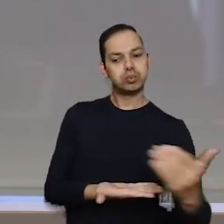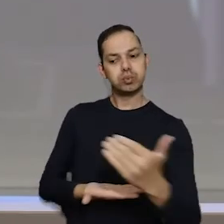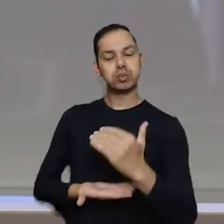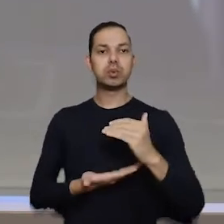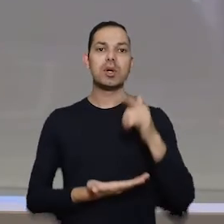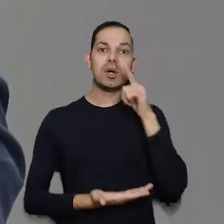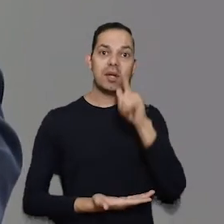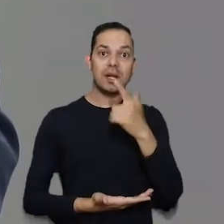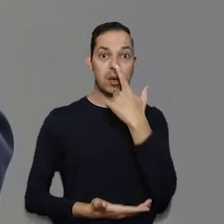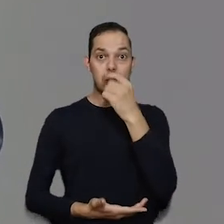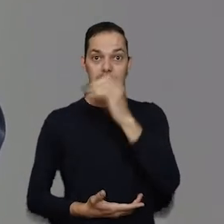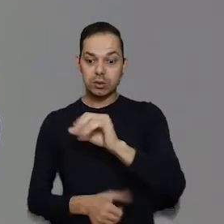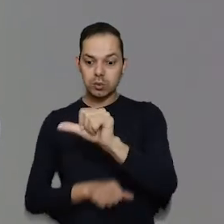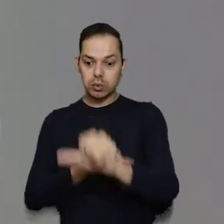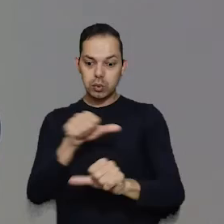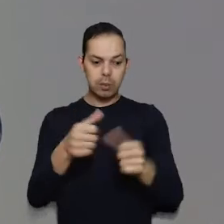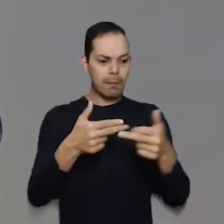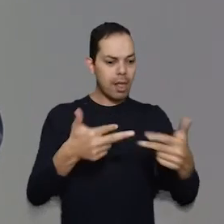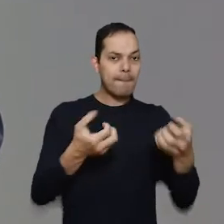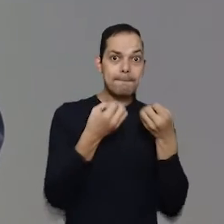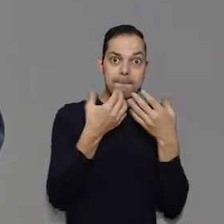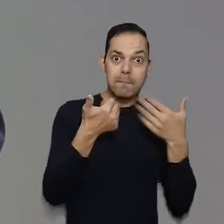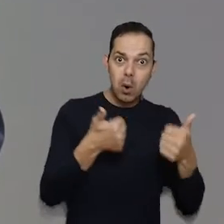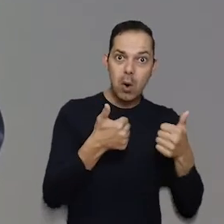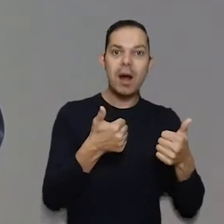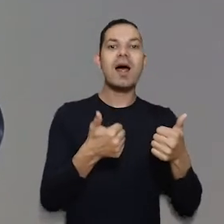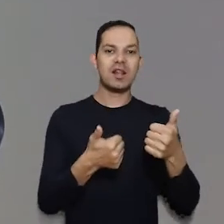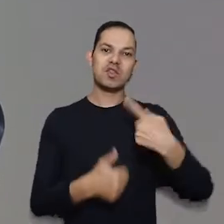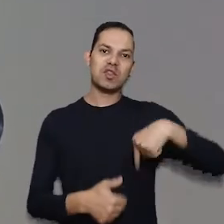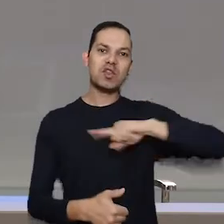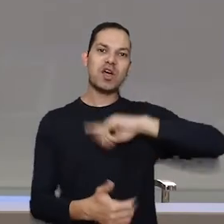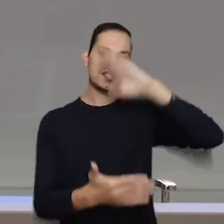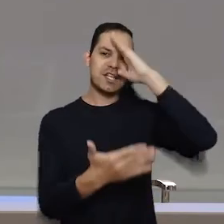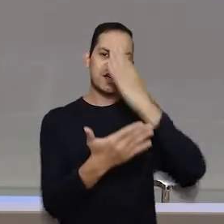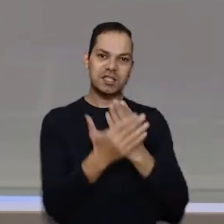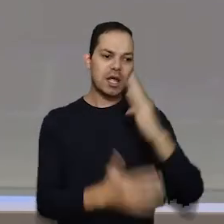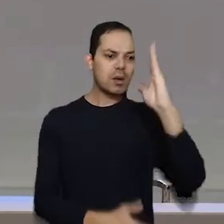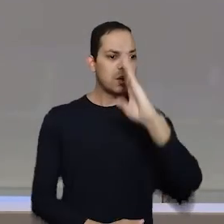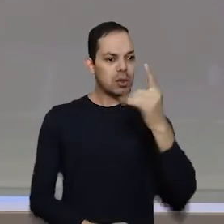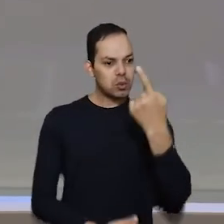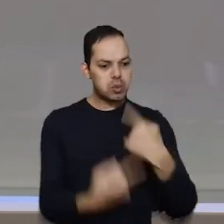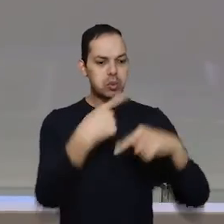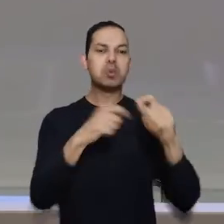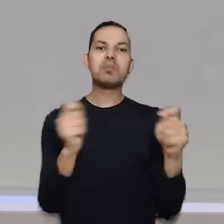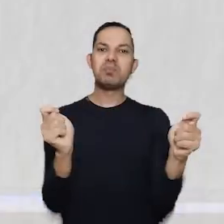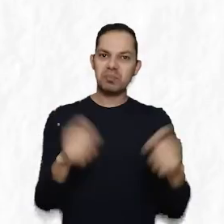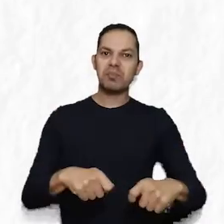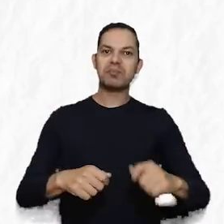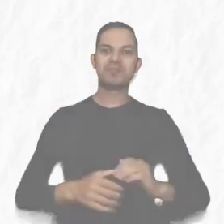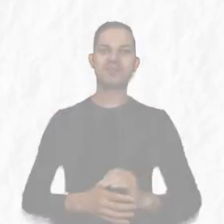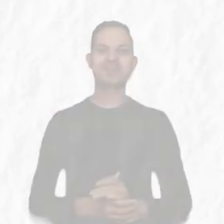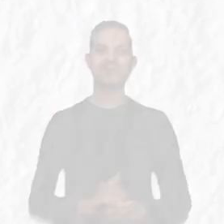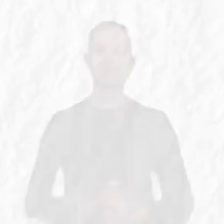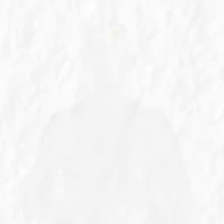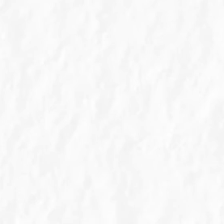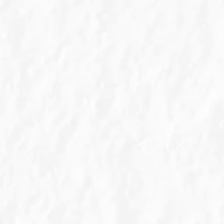outorga. Quando o lixo passa a ser um bom negócio, a gente acredita mais que o Brasil vai dar certo, que o Brasil tem jeito